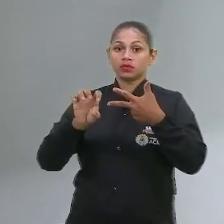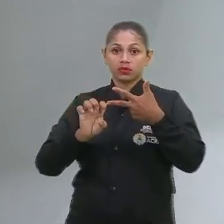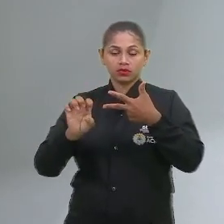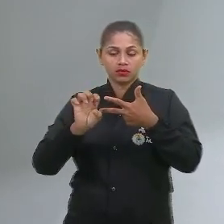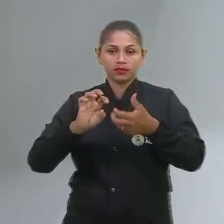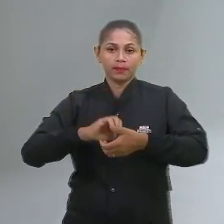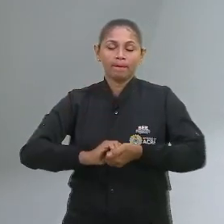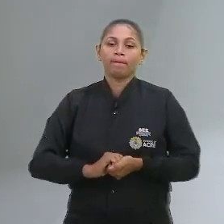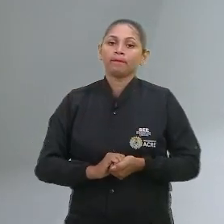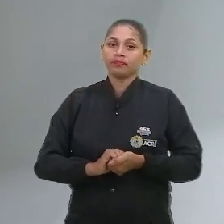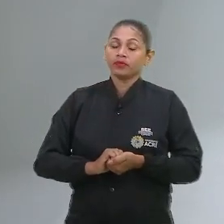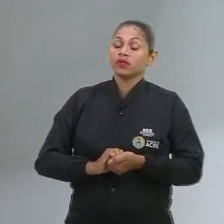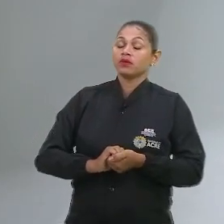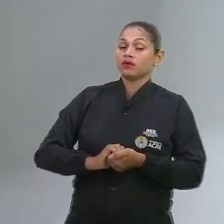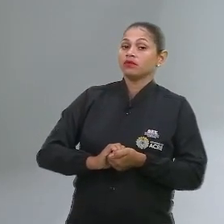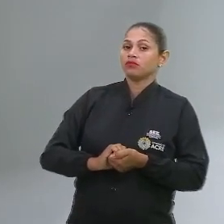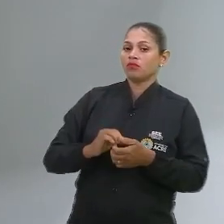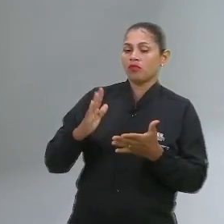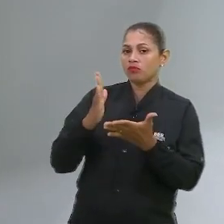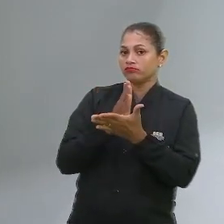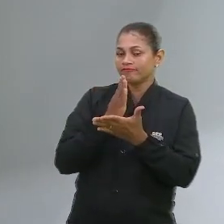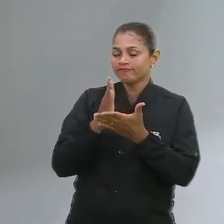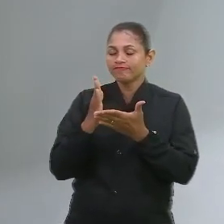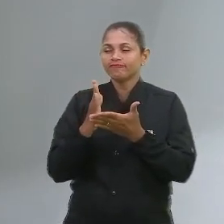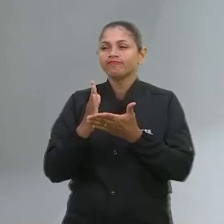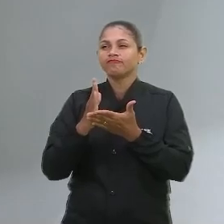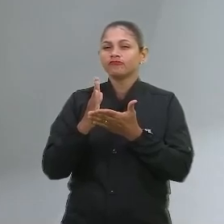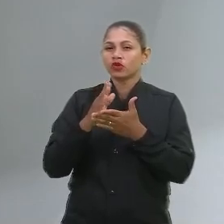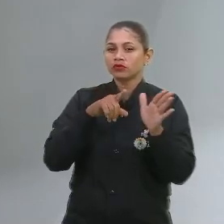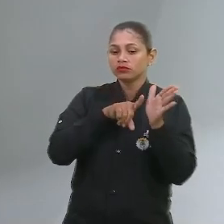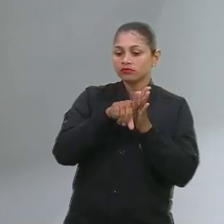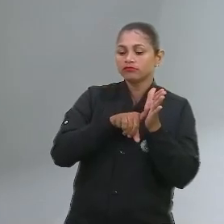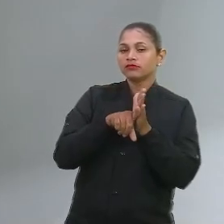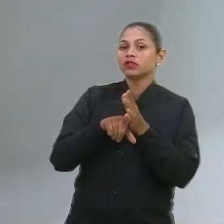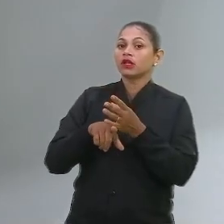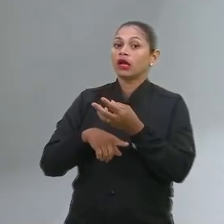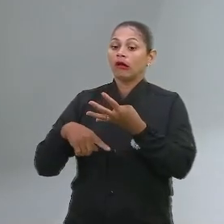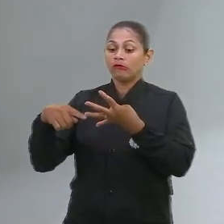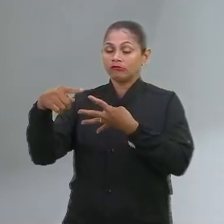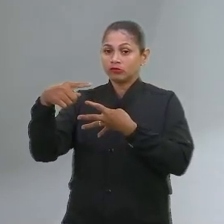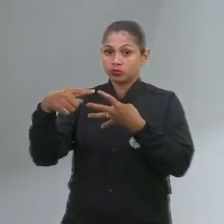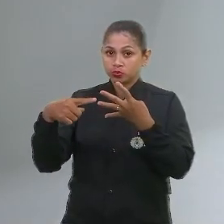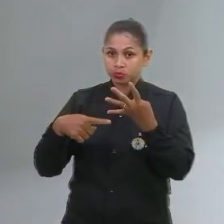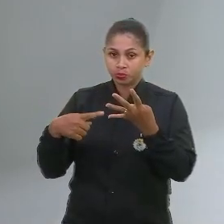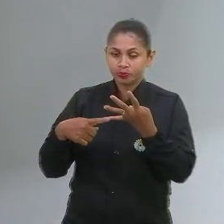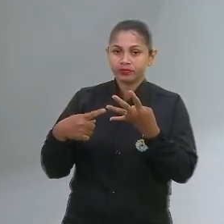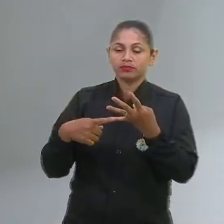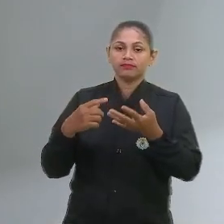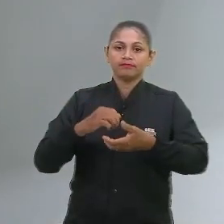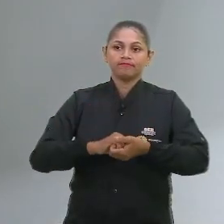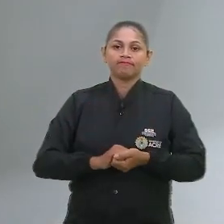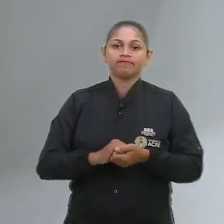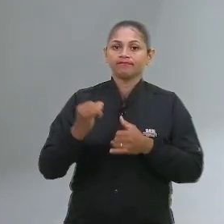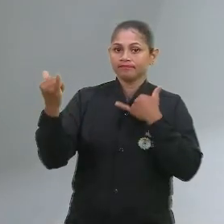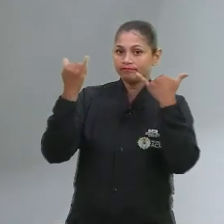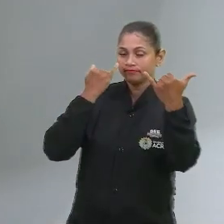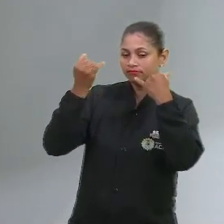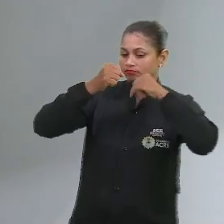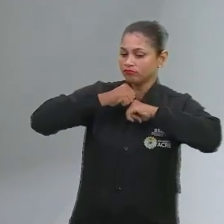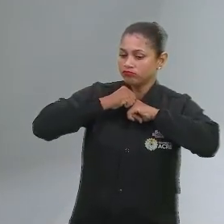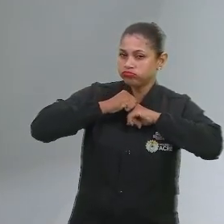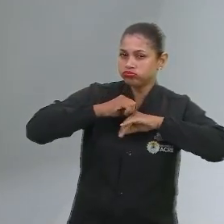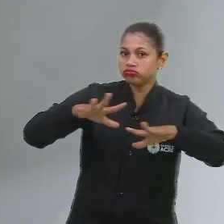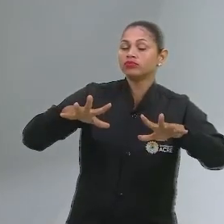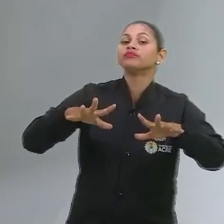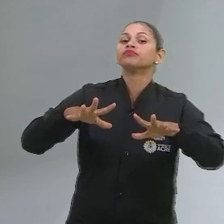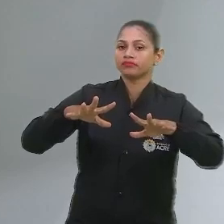seja este quarto poder. Porque a importância da propagação das informações também é um